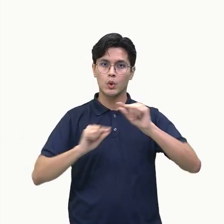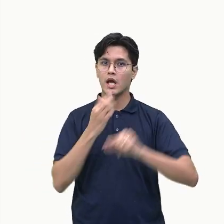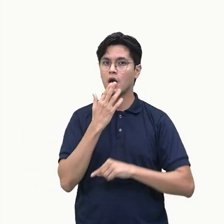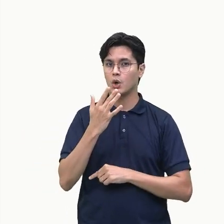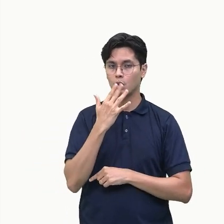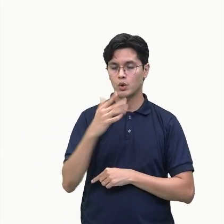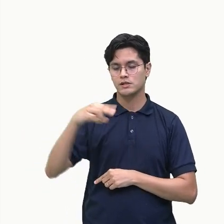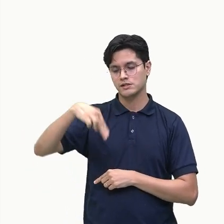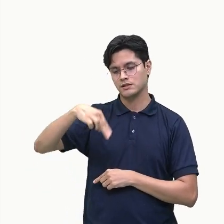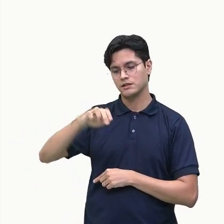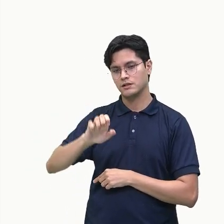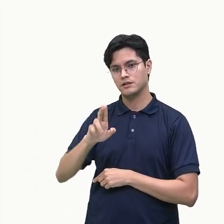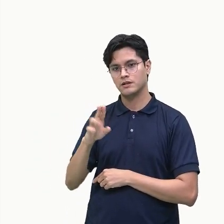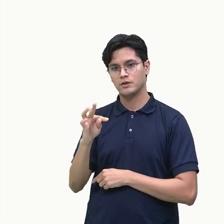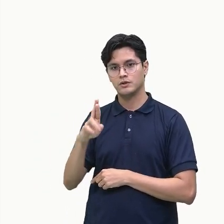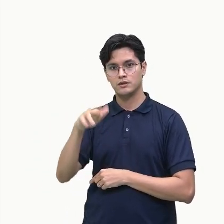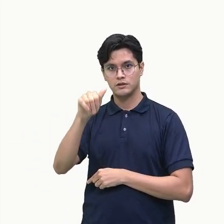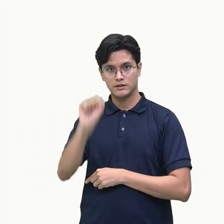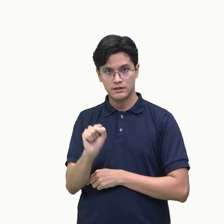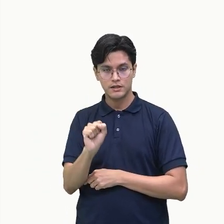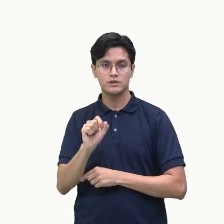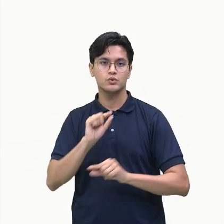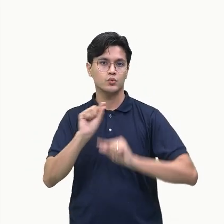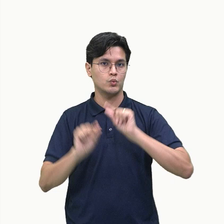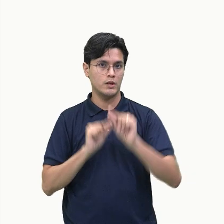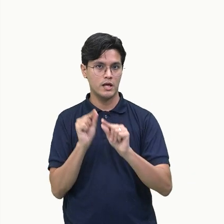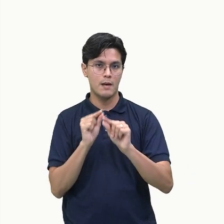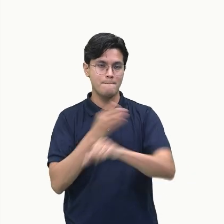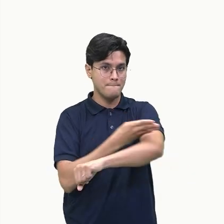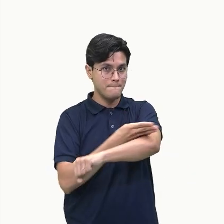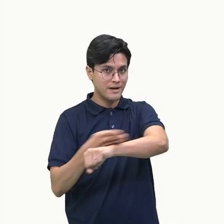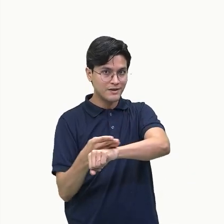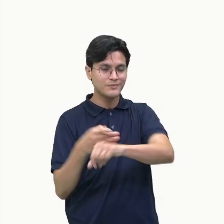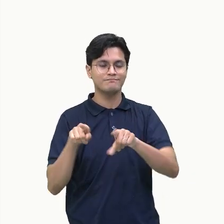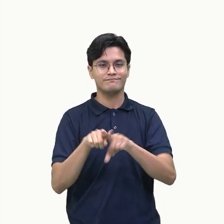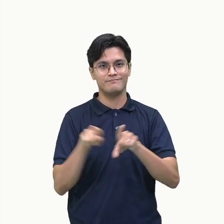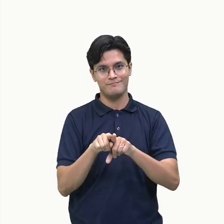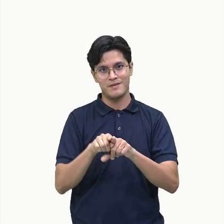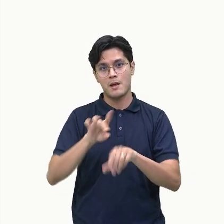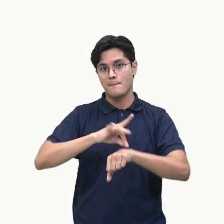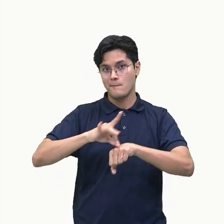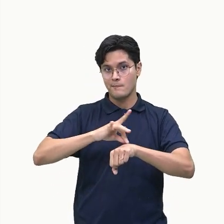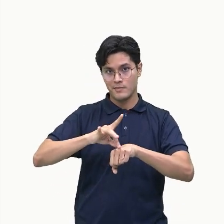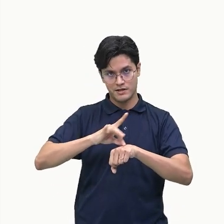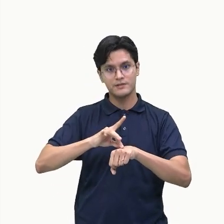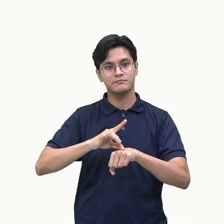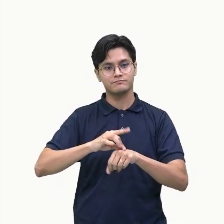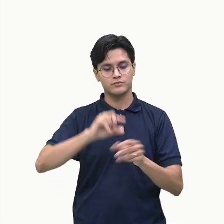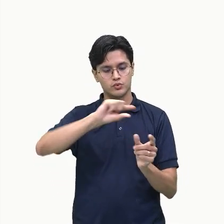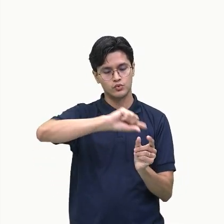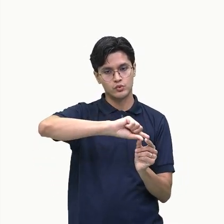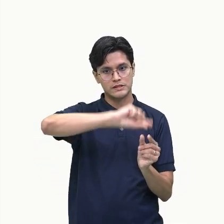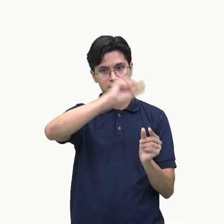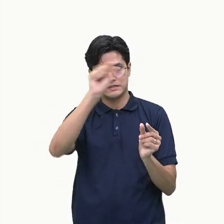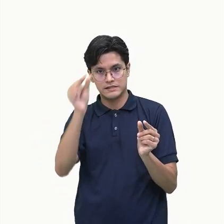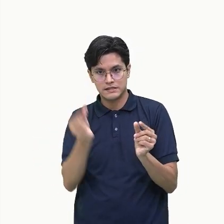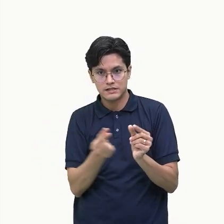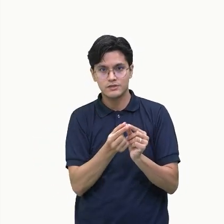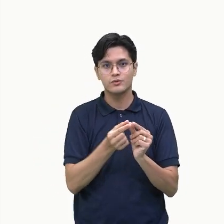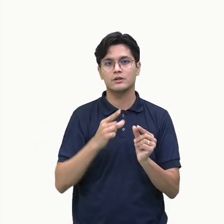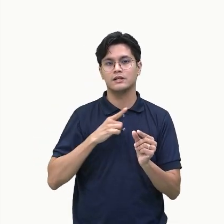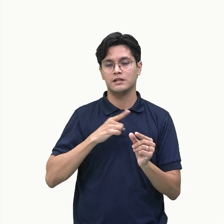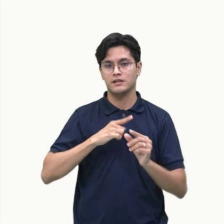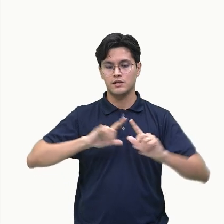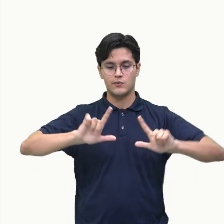preto e o branco. Ora, no nosso círculo cromático, nós temos aqui um triângulo, certo?